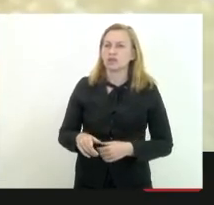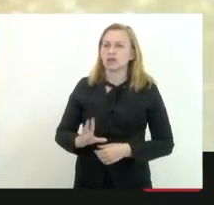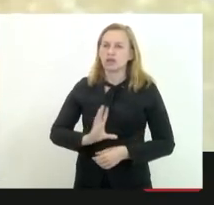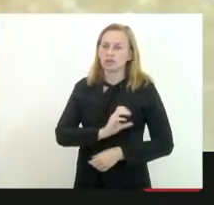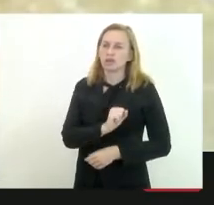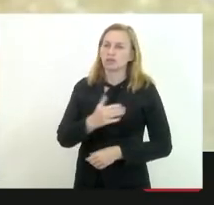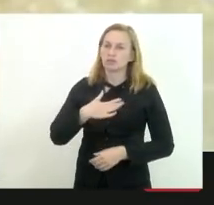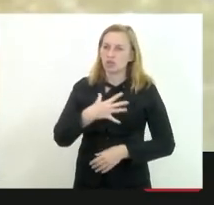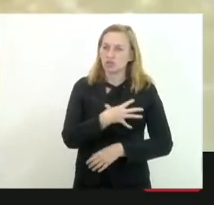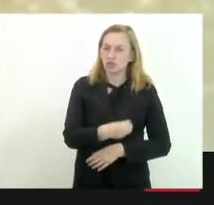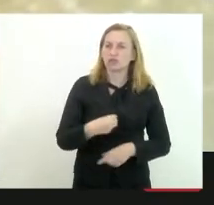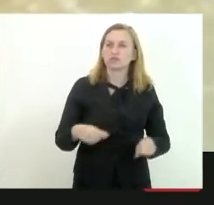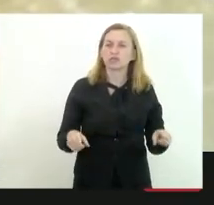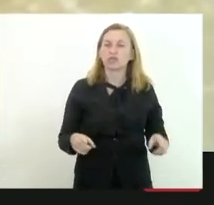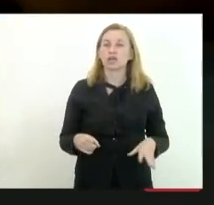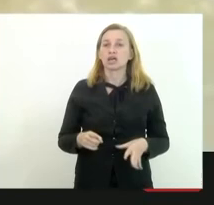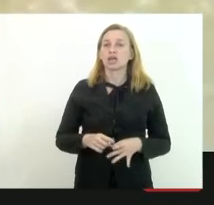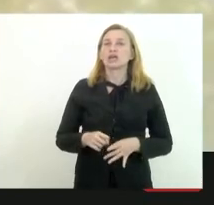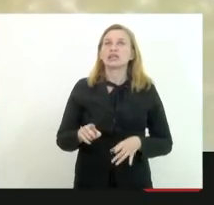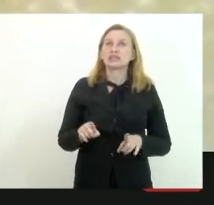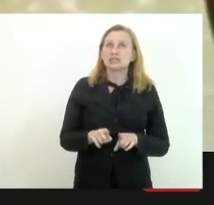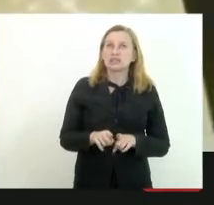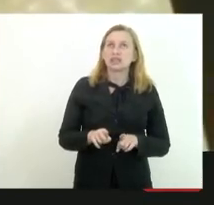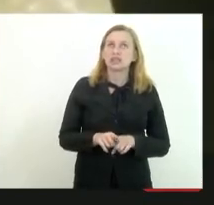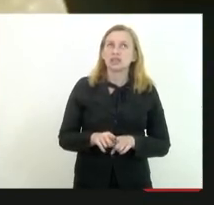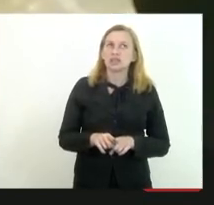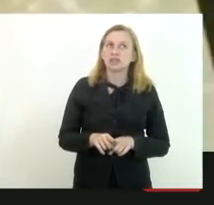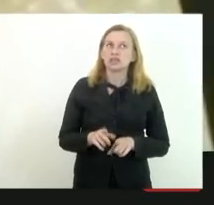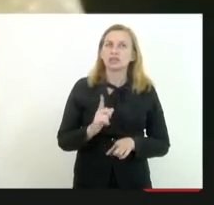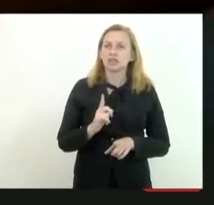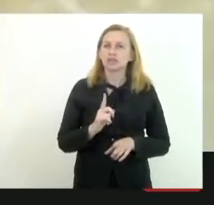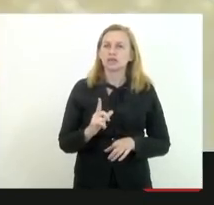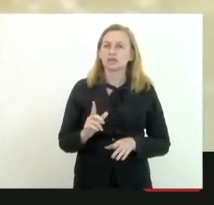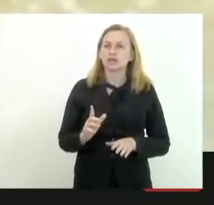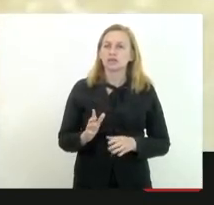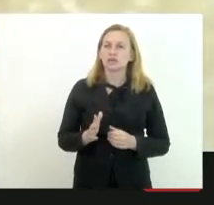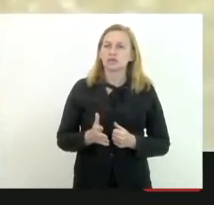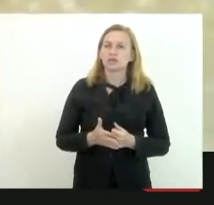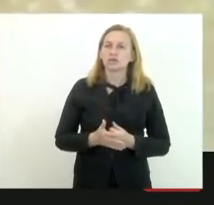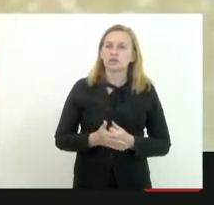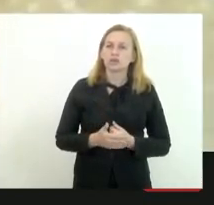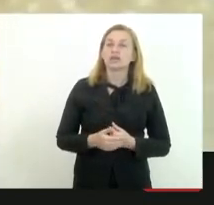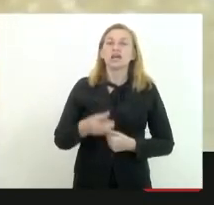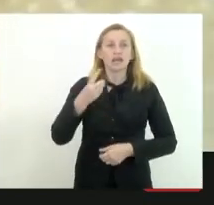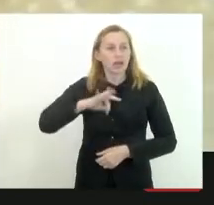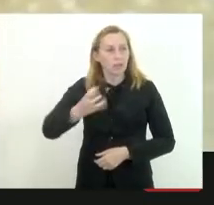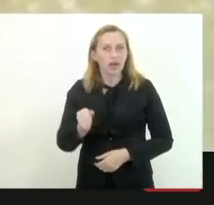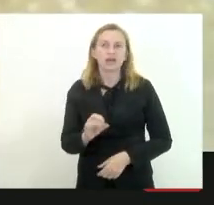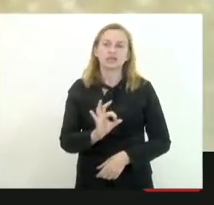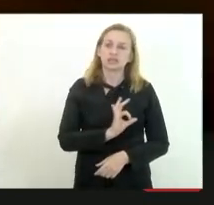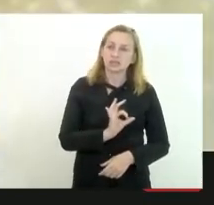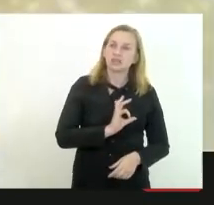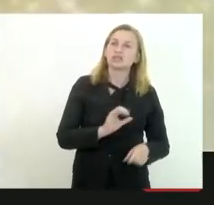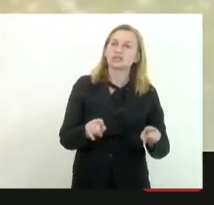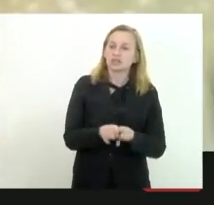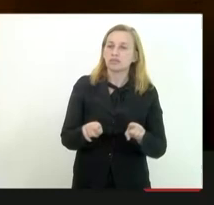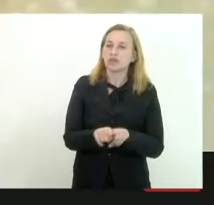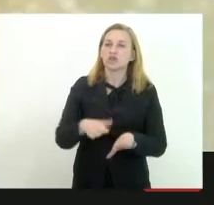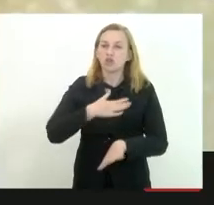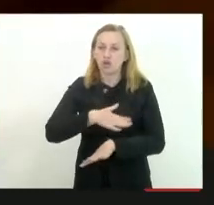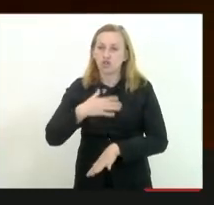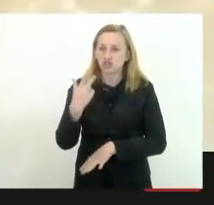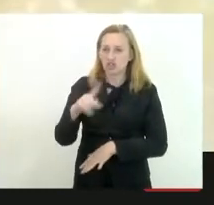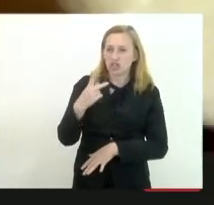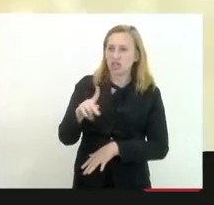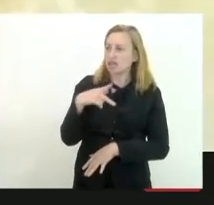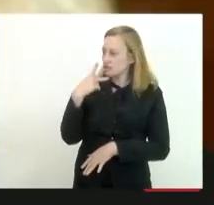negro. E o meu filho tem alguma coisa assim, empática, né? Que a Marta também gosta dele, ele gosta da Marta, ele falou outro